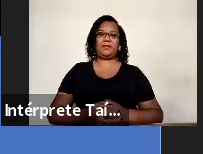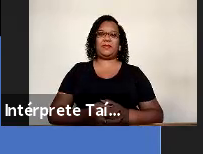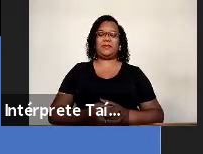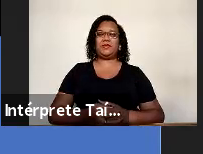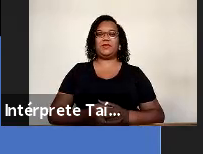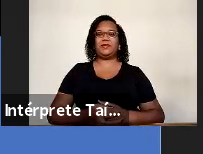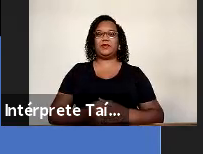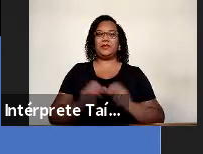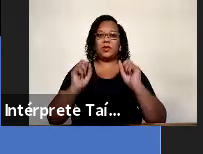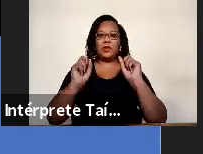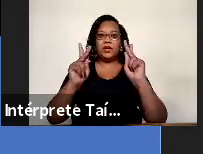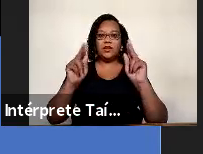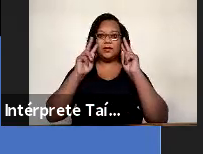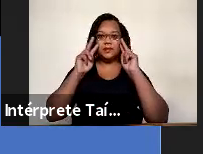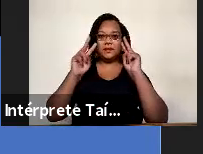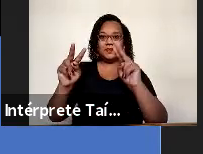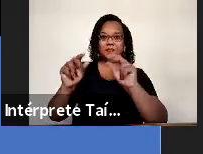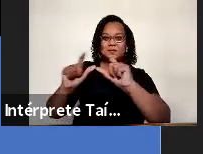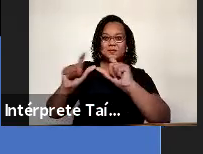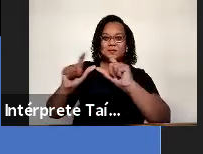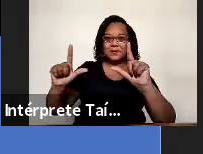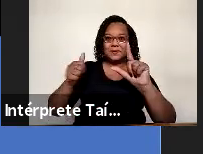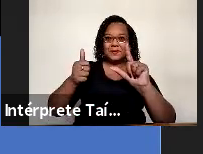Ok, todos veem a tela, né?